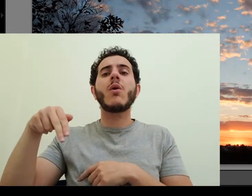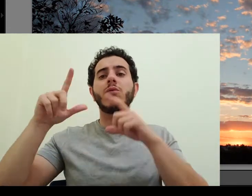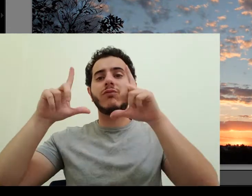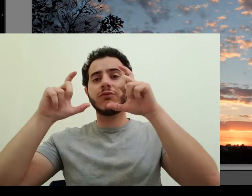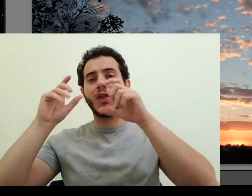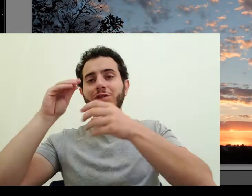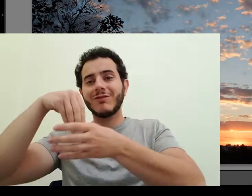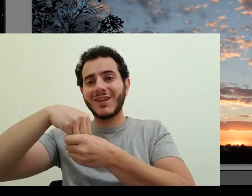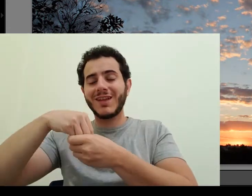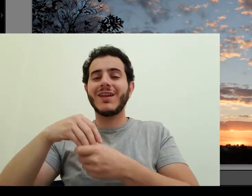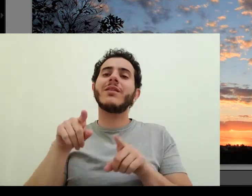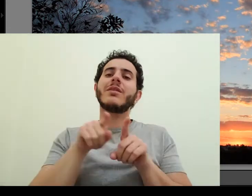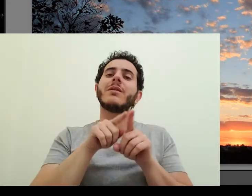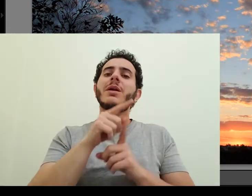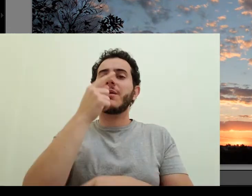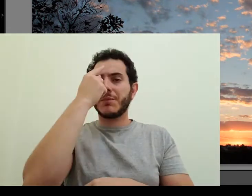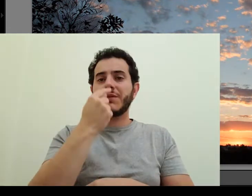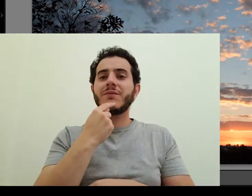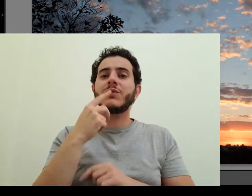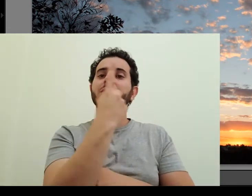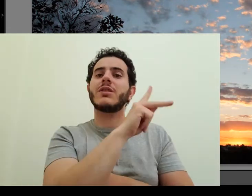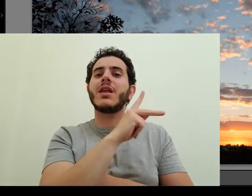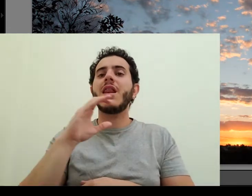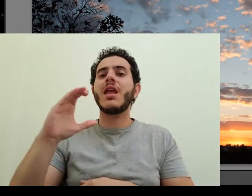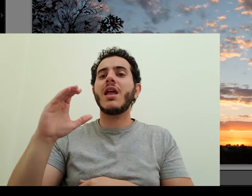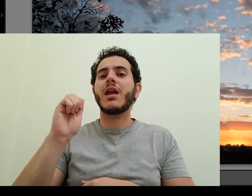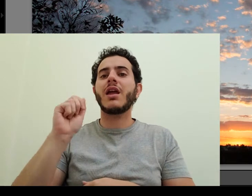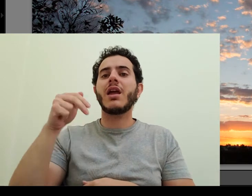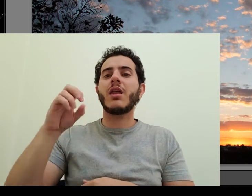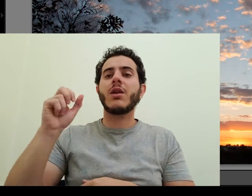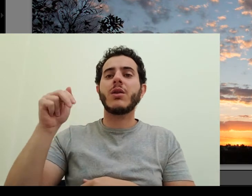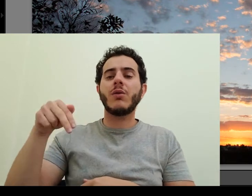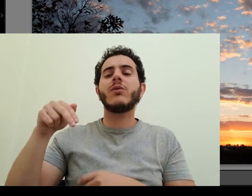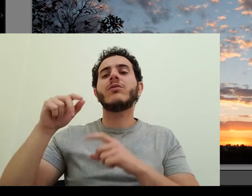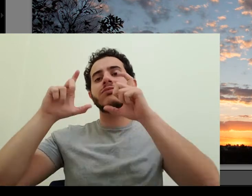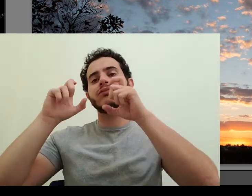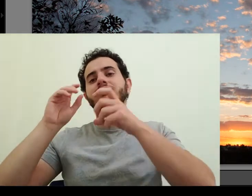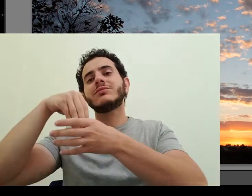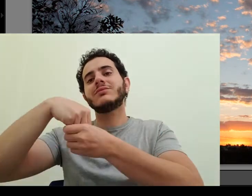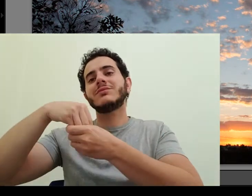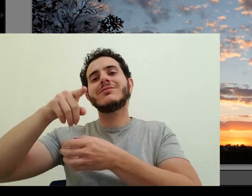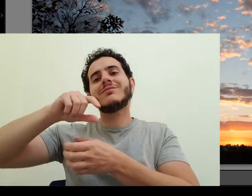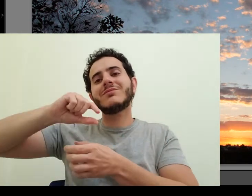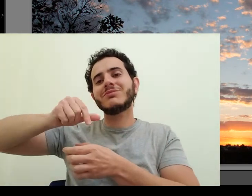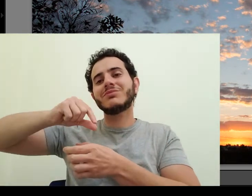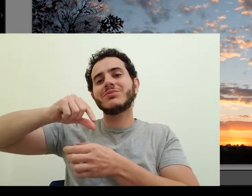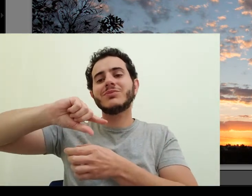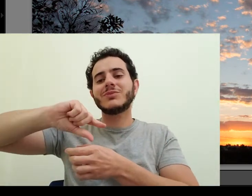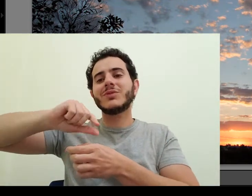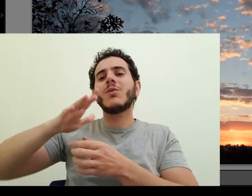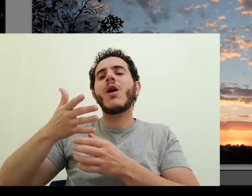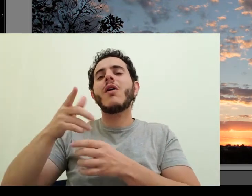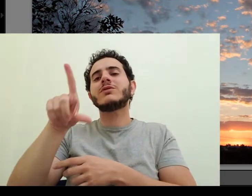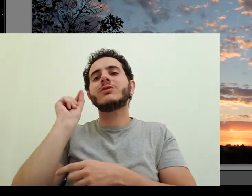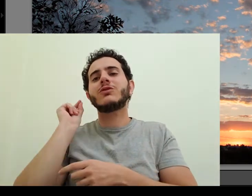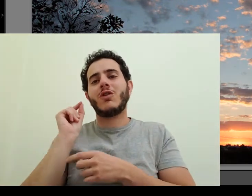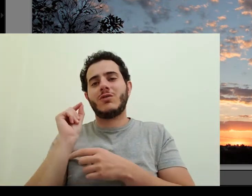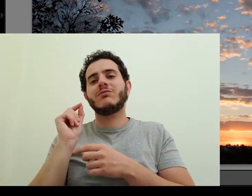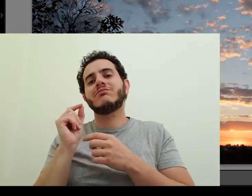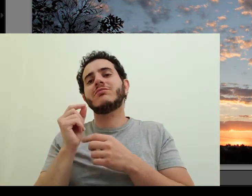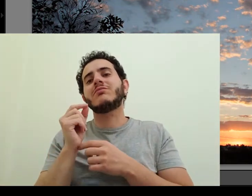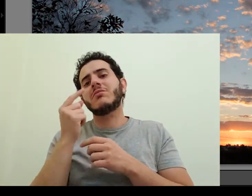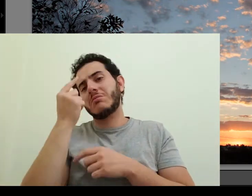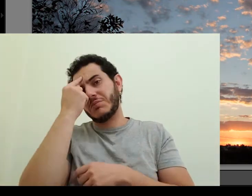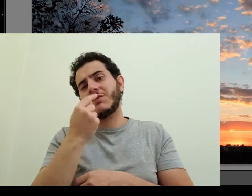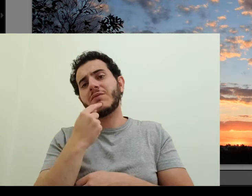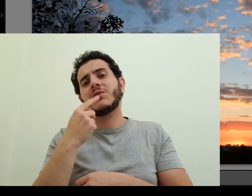Independentemente do modelo, ela vai apresentar aqui. A câmera, o Lightroom vai reconhecer que câmera que você fotografou, fez a foto, e vai te disponibilizar os